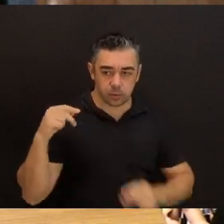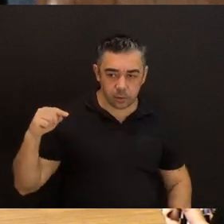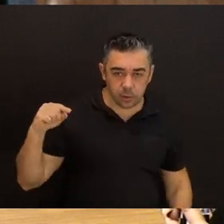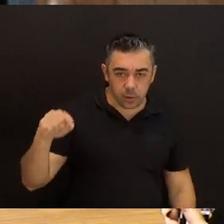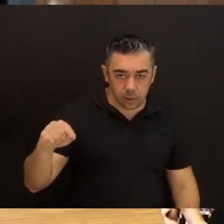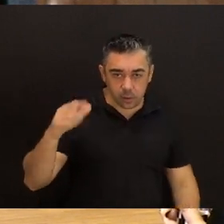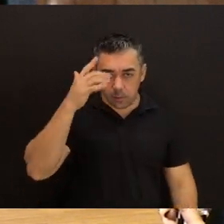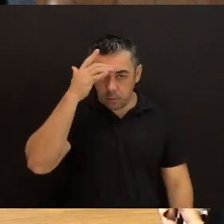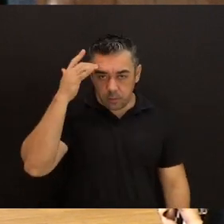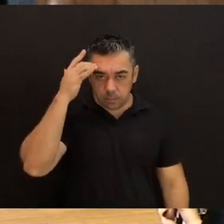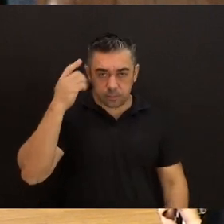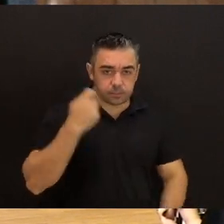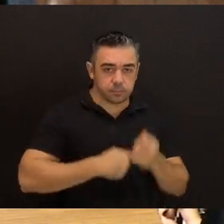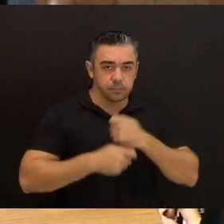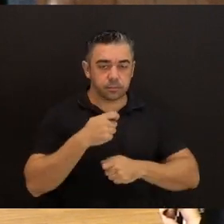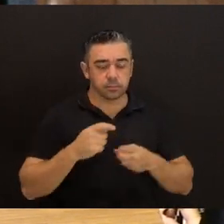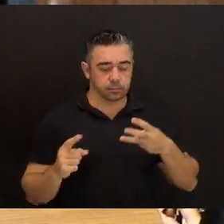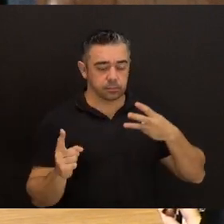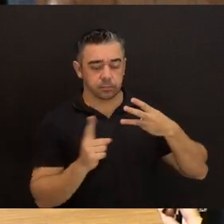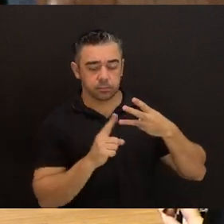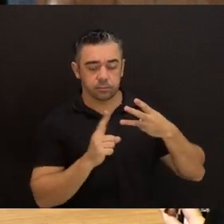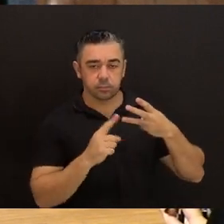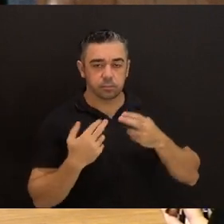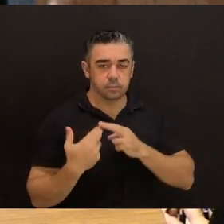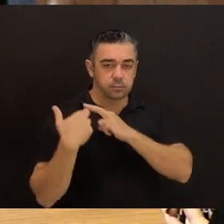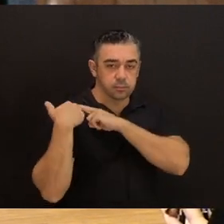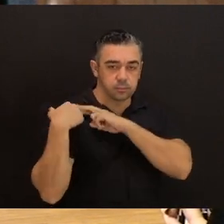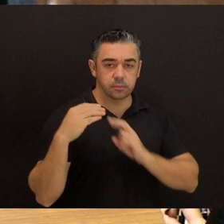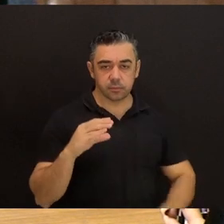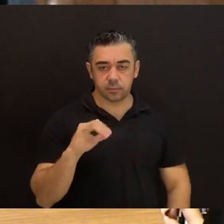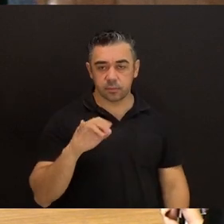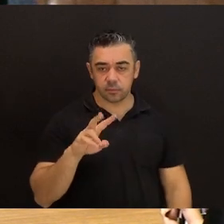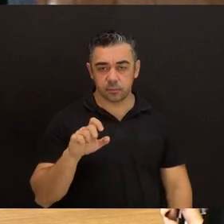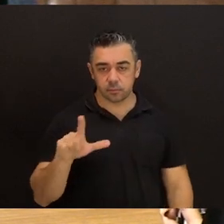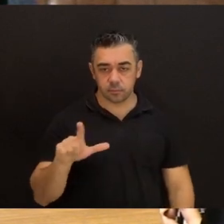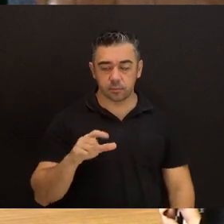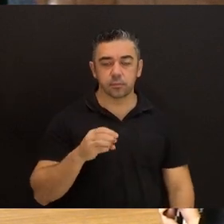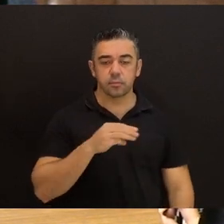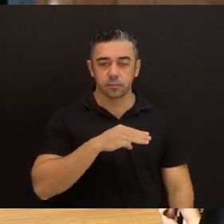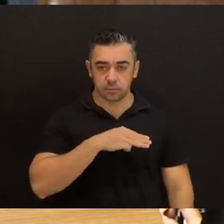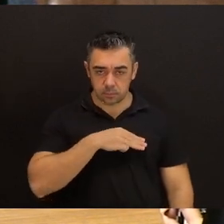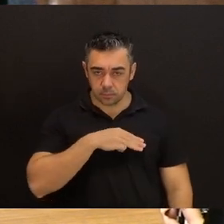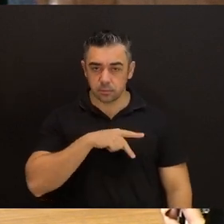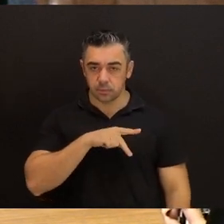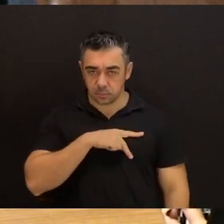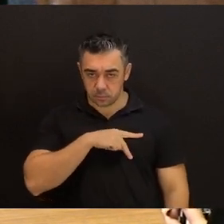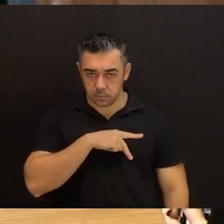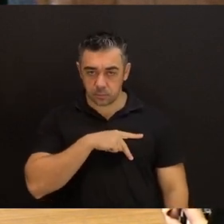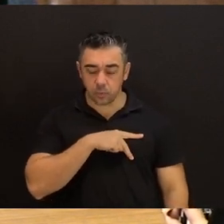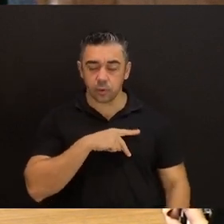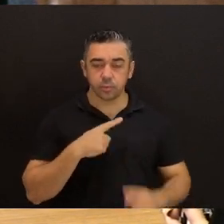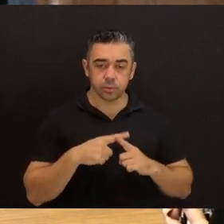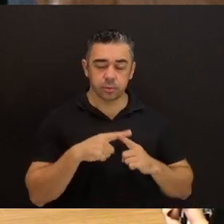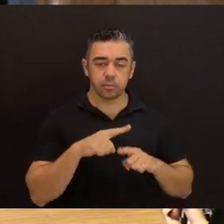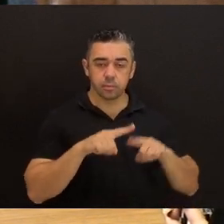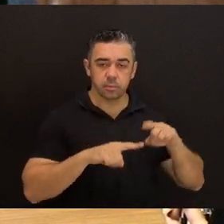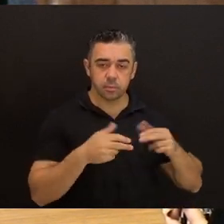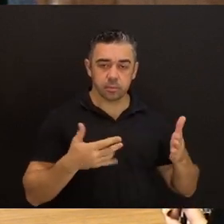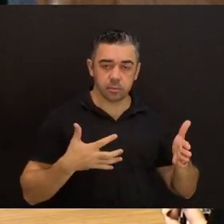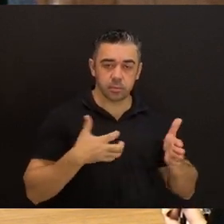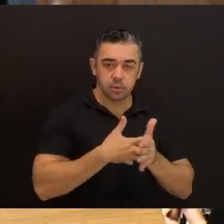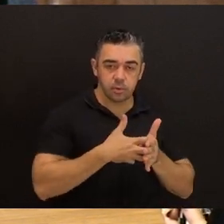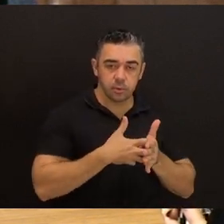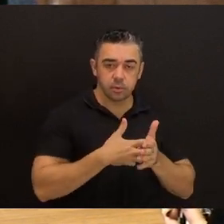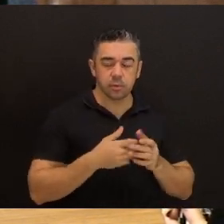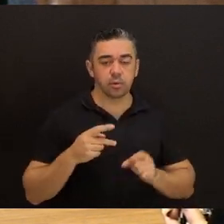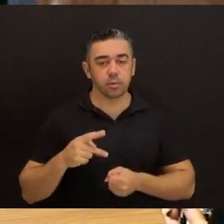e também através de uma responsabilidade civil que o ministério público enquanto o patrimônio público enquanto promotoria